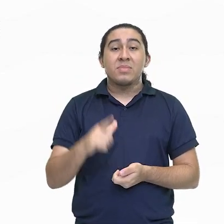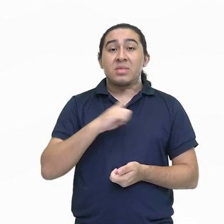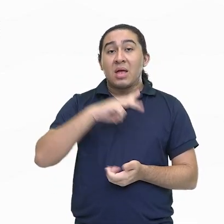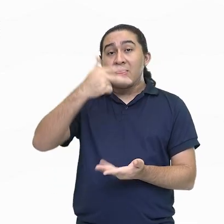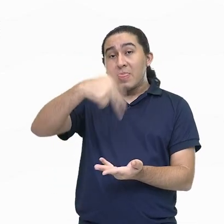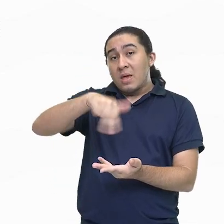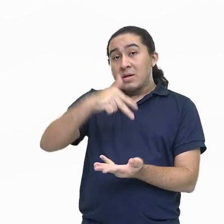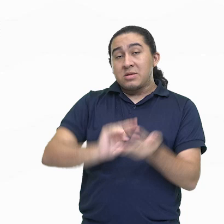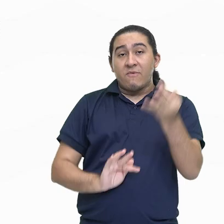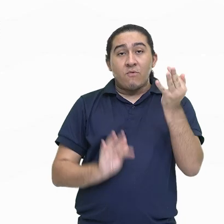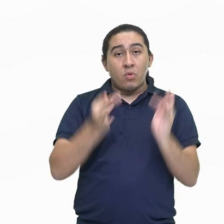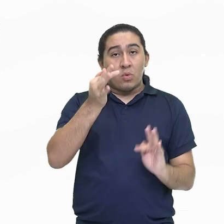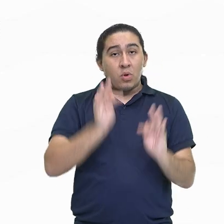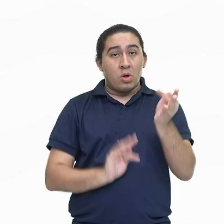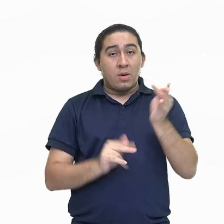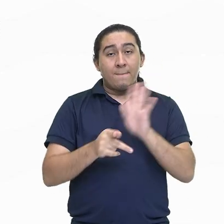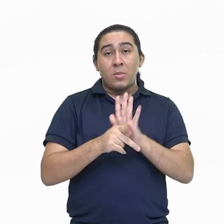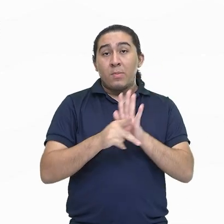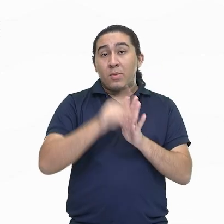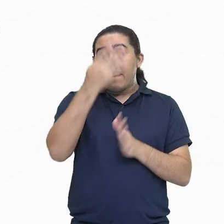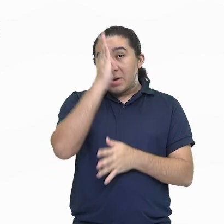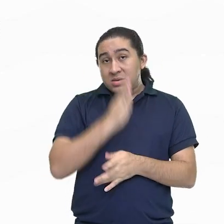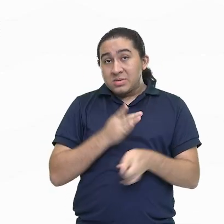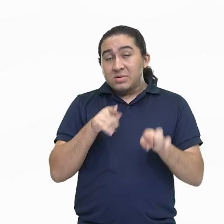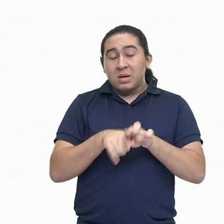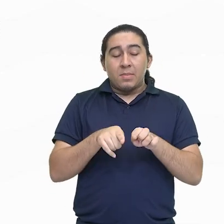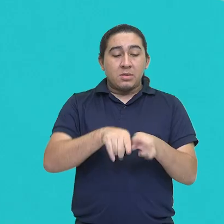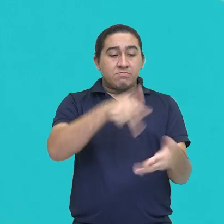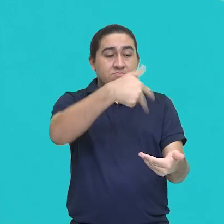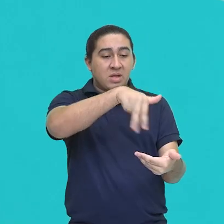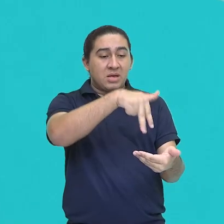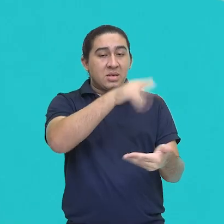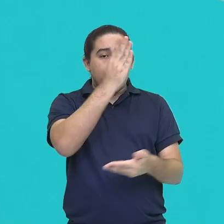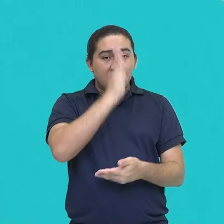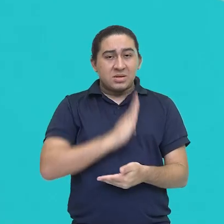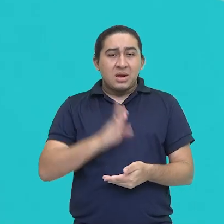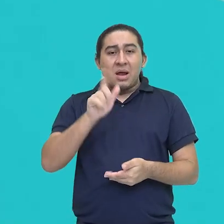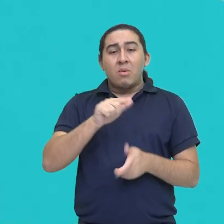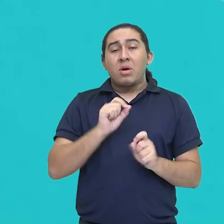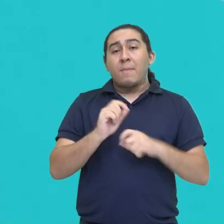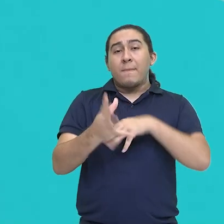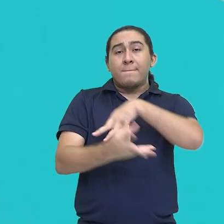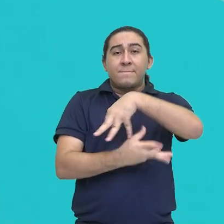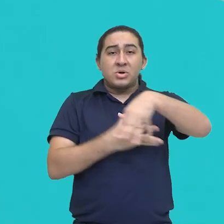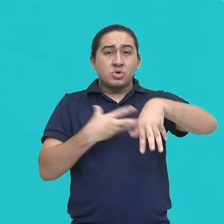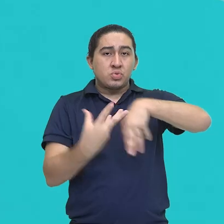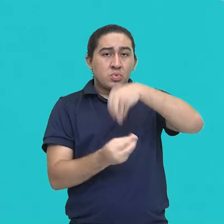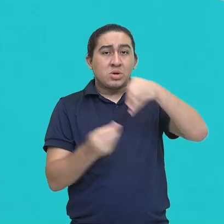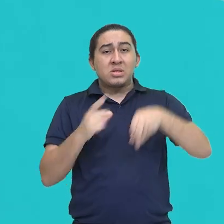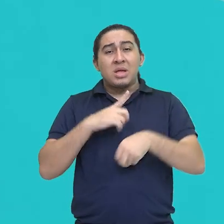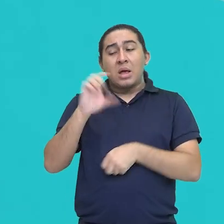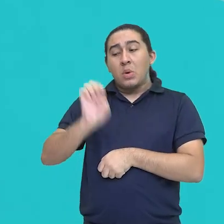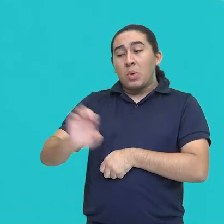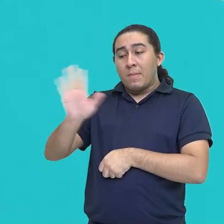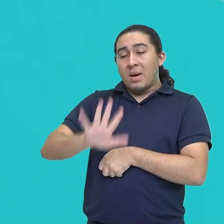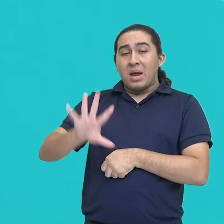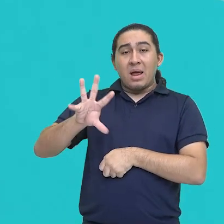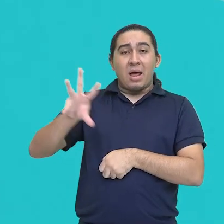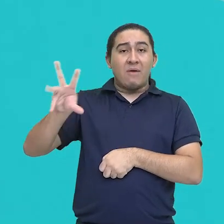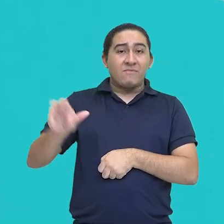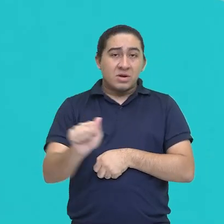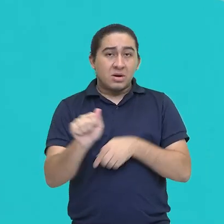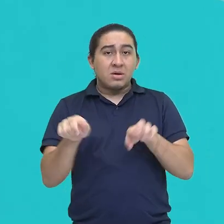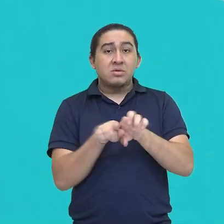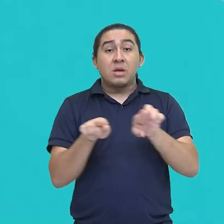danças folclóricas brasileiras. As danças brasileiras elas são uma mistura, uma fusão da cultura europeia, africana e